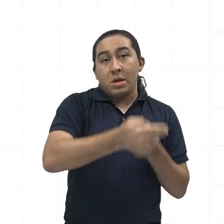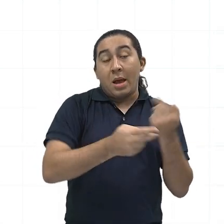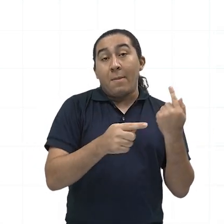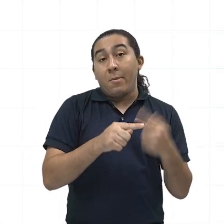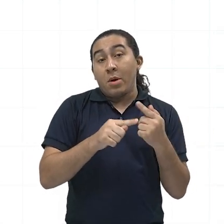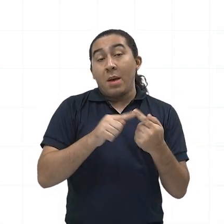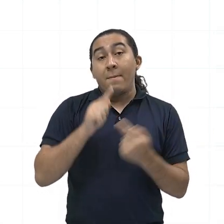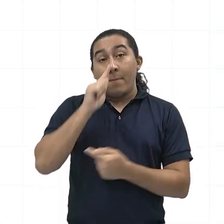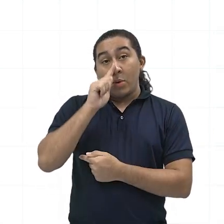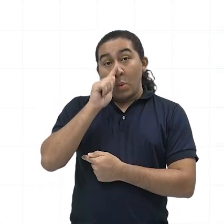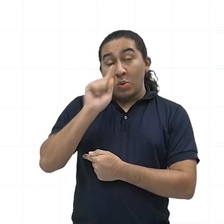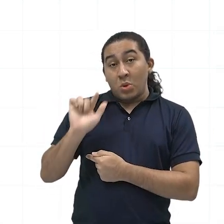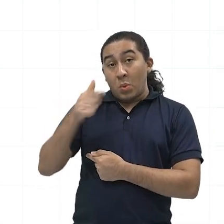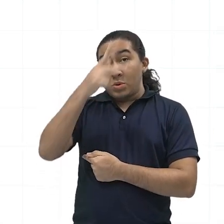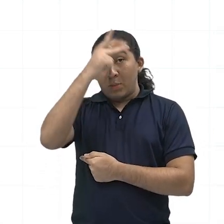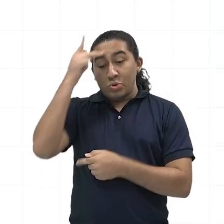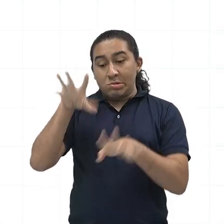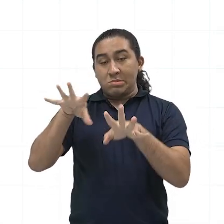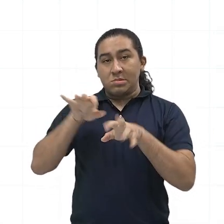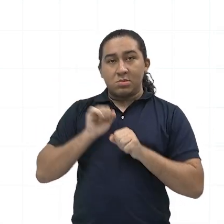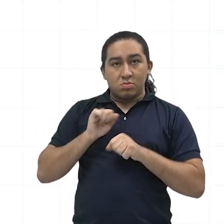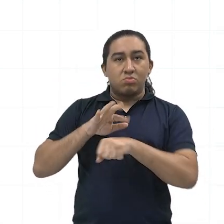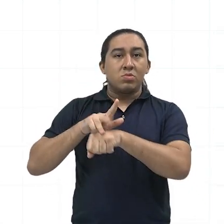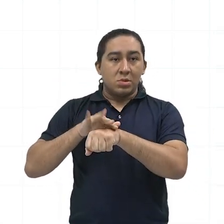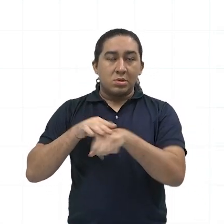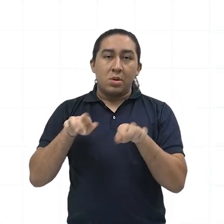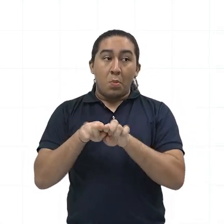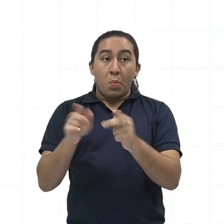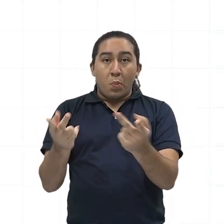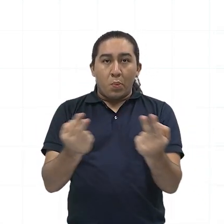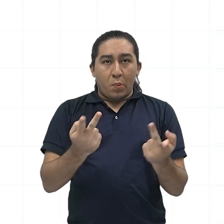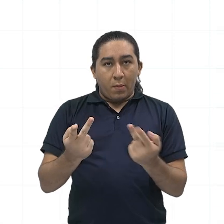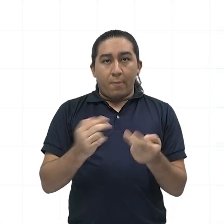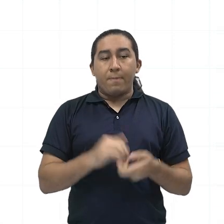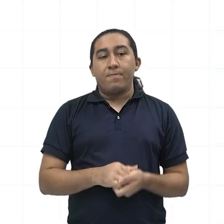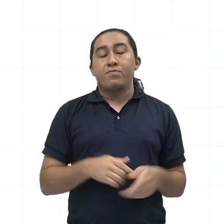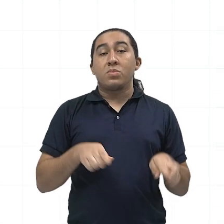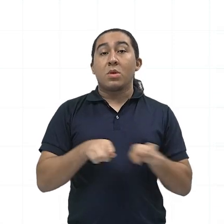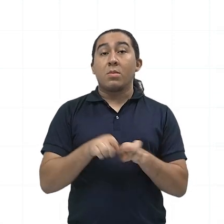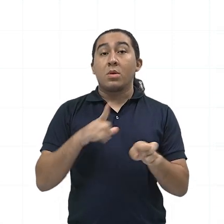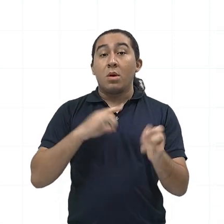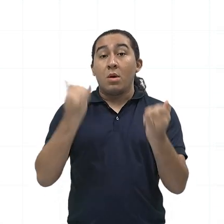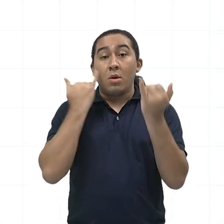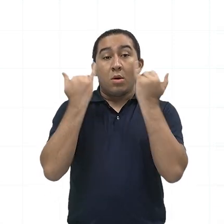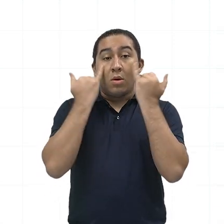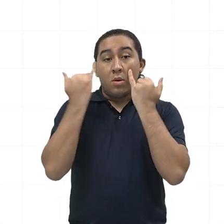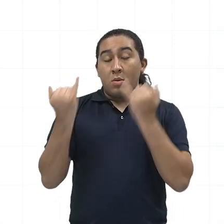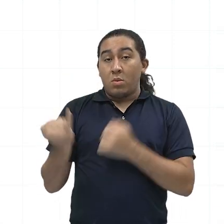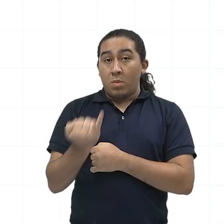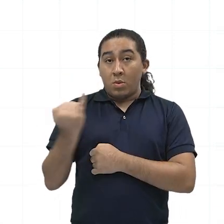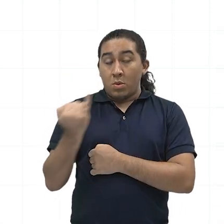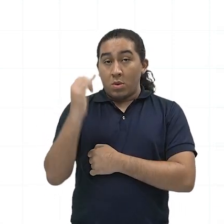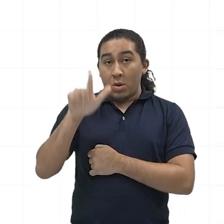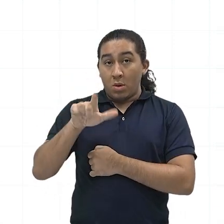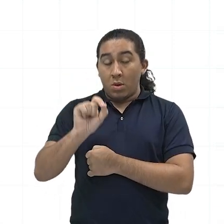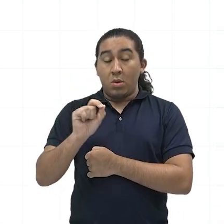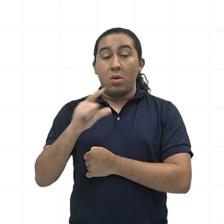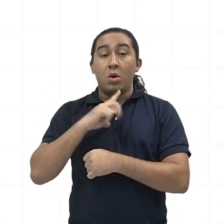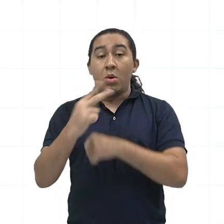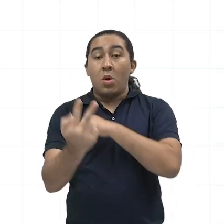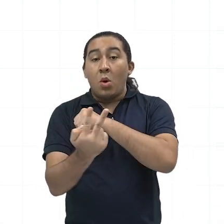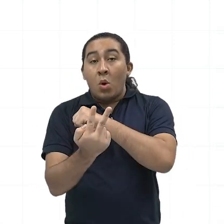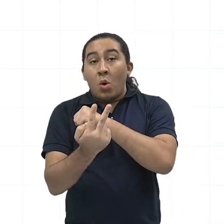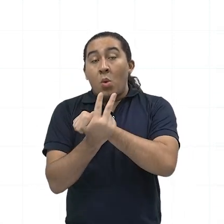vírus. Mas temos aí uma informação importante que está relacionado ao tratamento ao adquirir essa